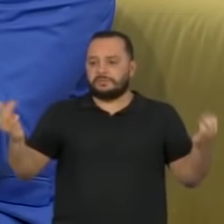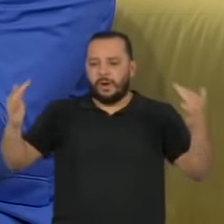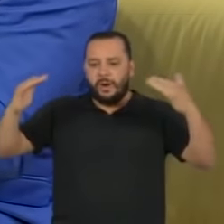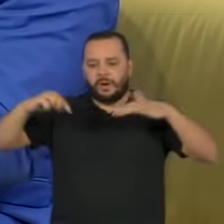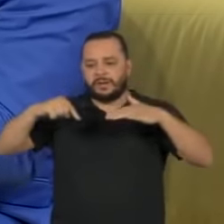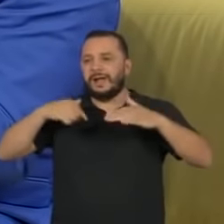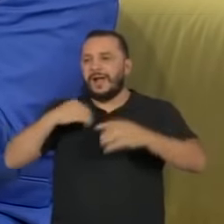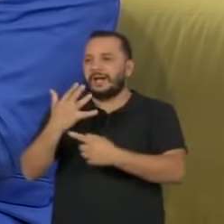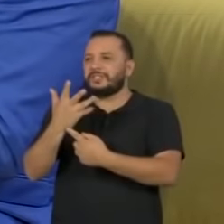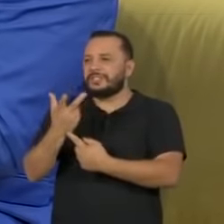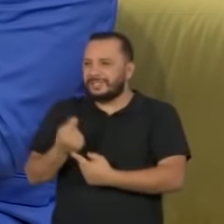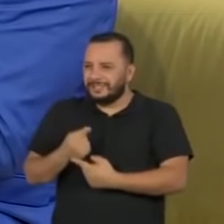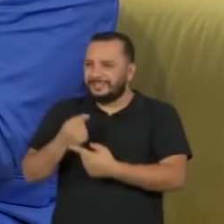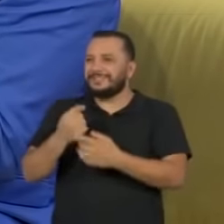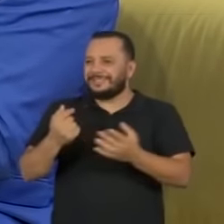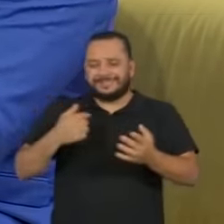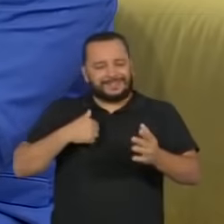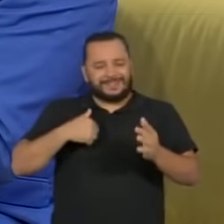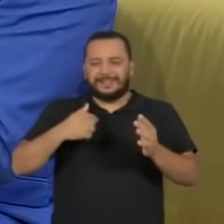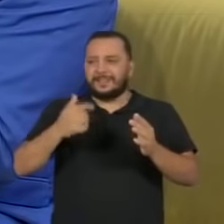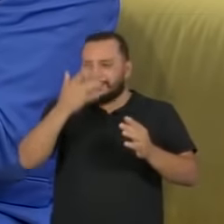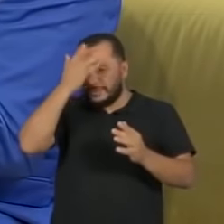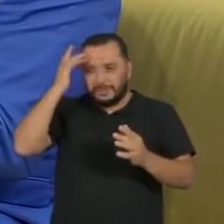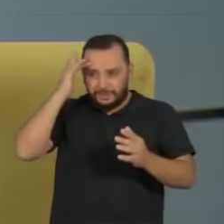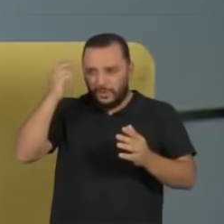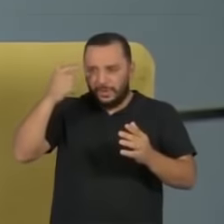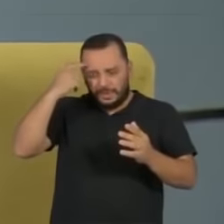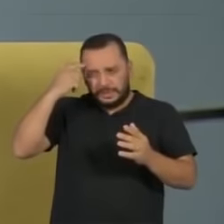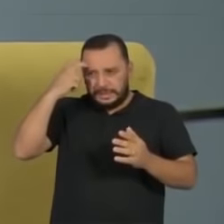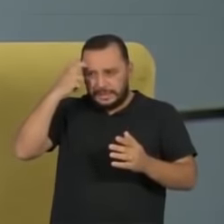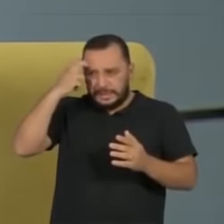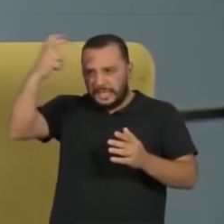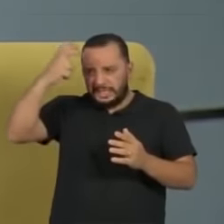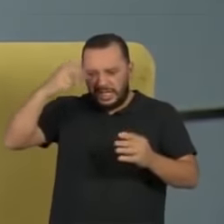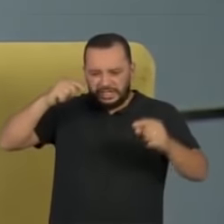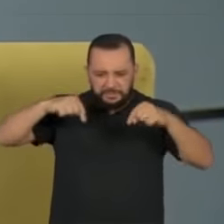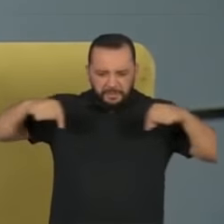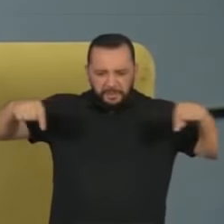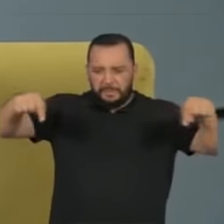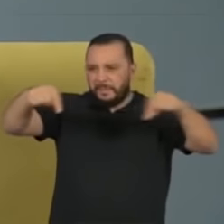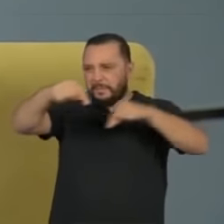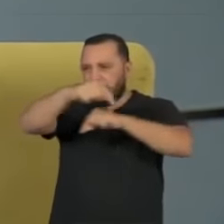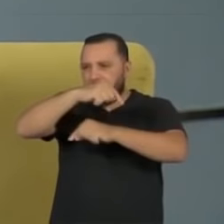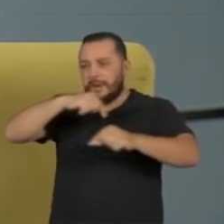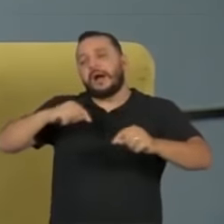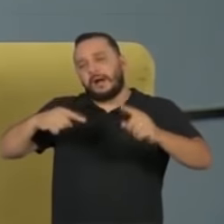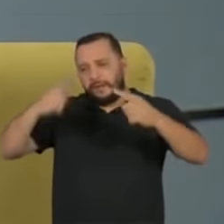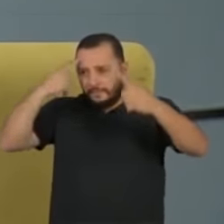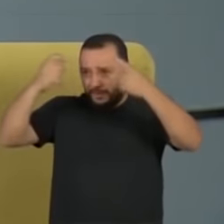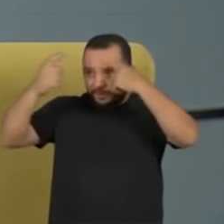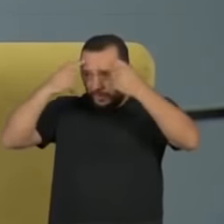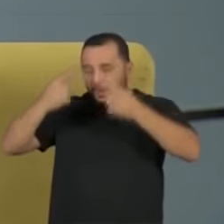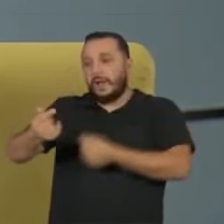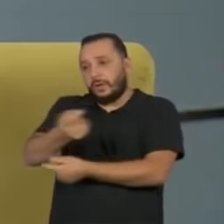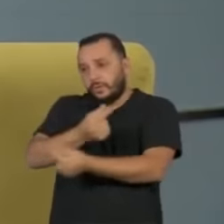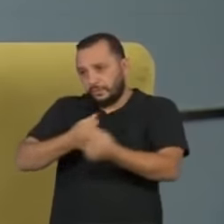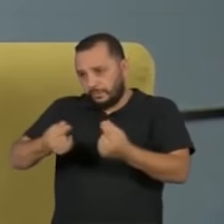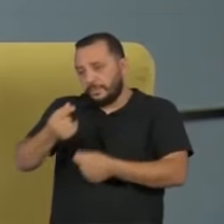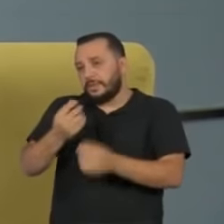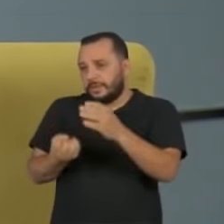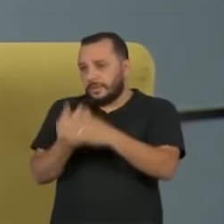vez do trabalho de máquinas e força, o trabalho dos cérebros. Isso fez com que essa economia criativa, por exemplo, a área de games é uma área de